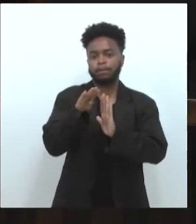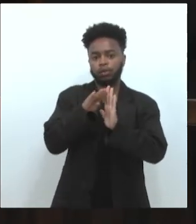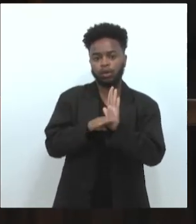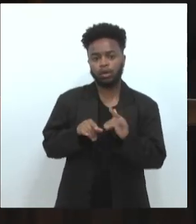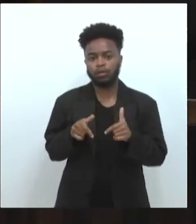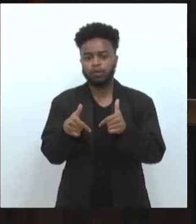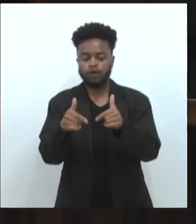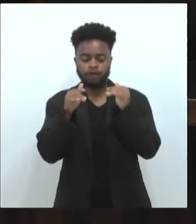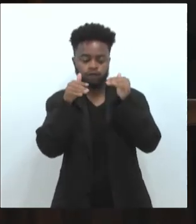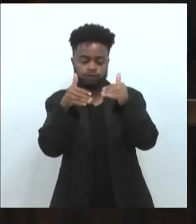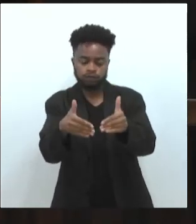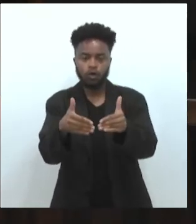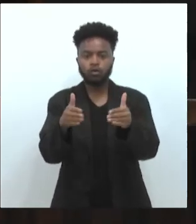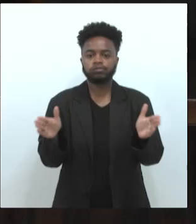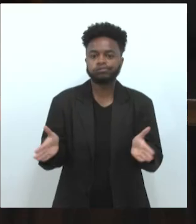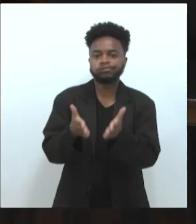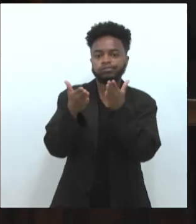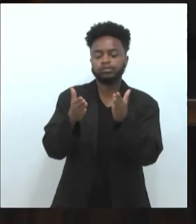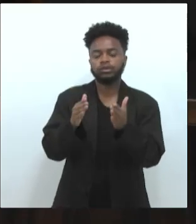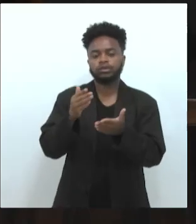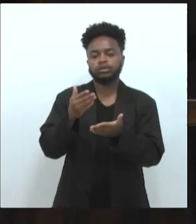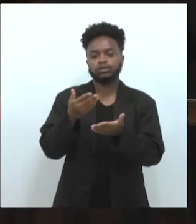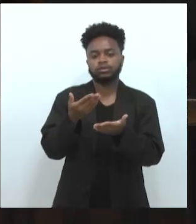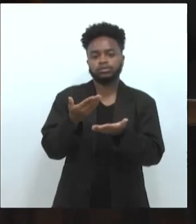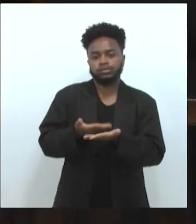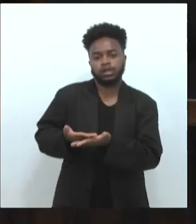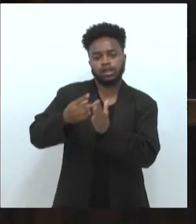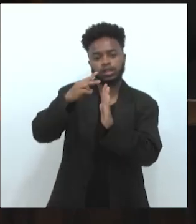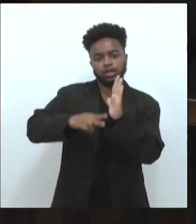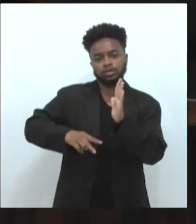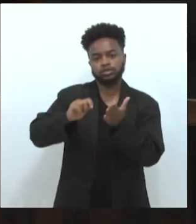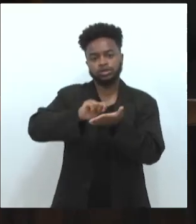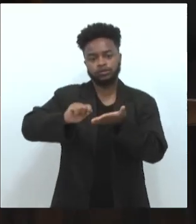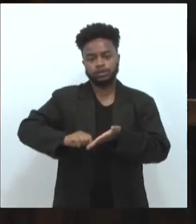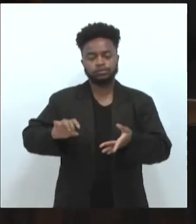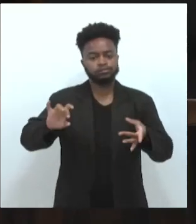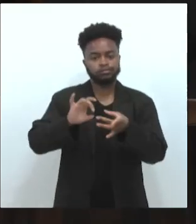à promoção da alfabetização nos termos do Decreto Federal